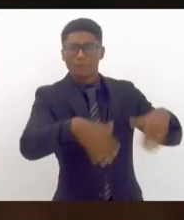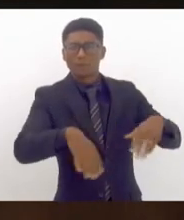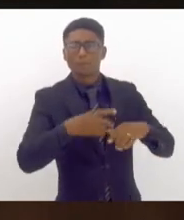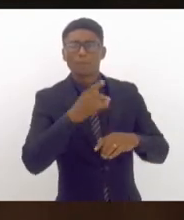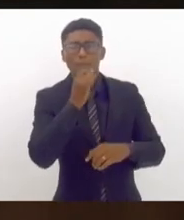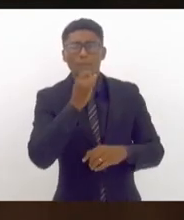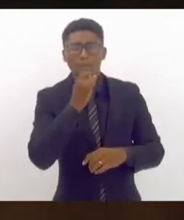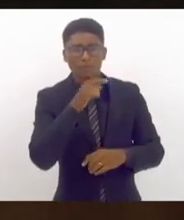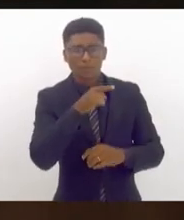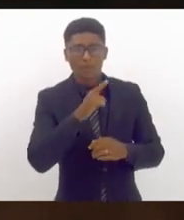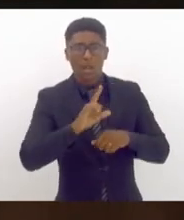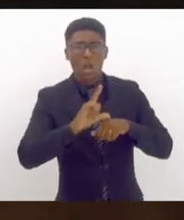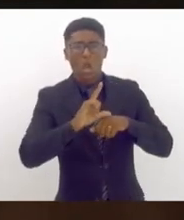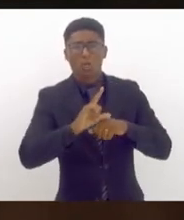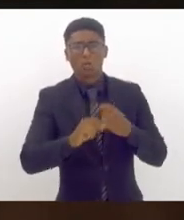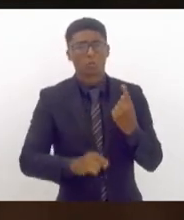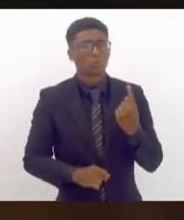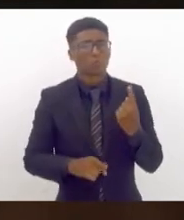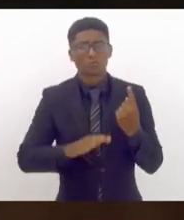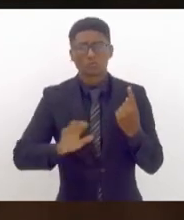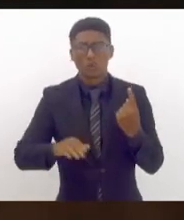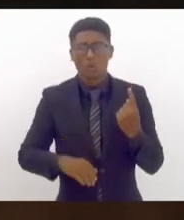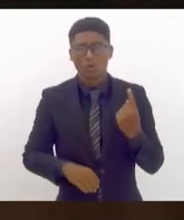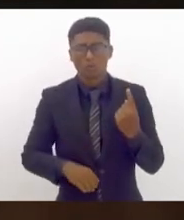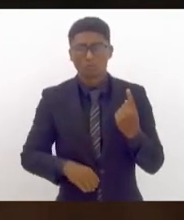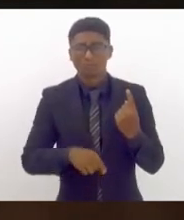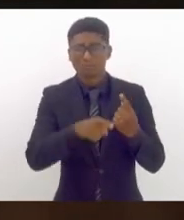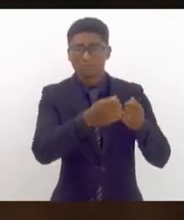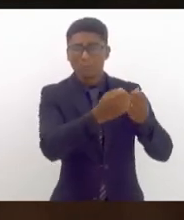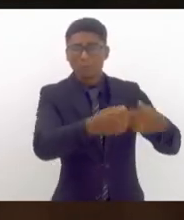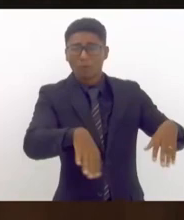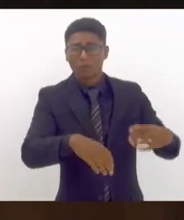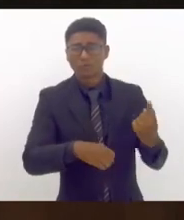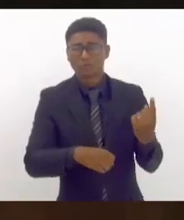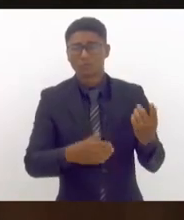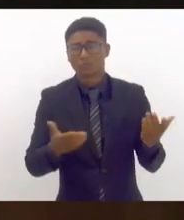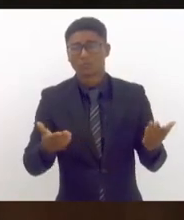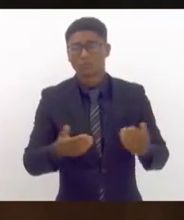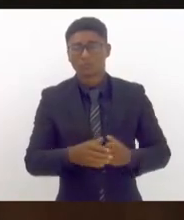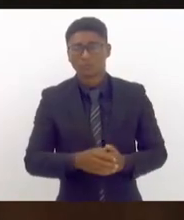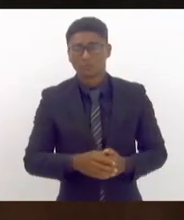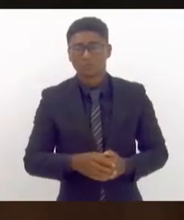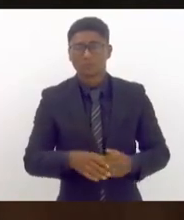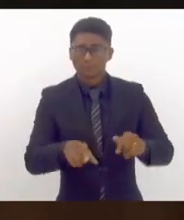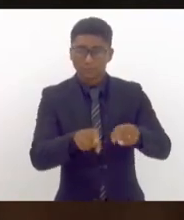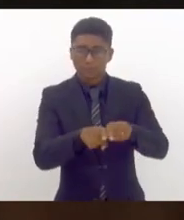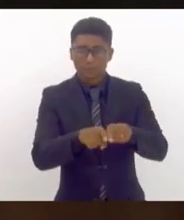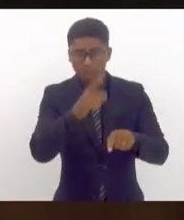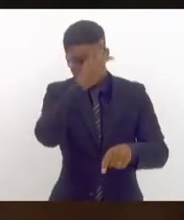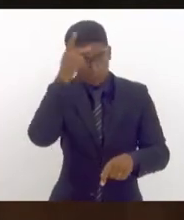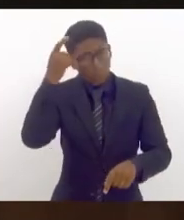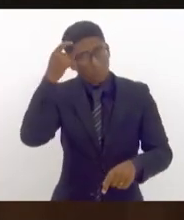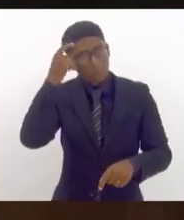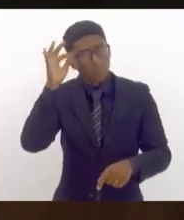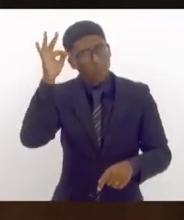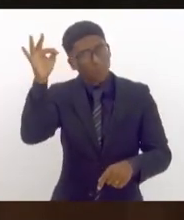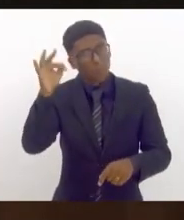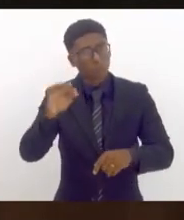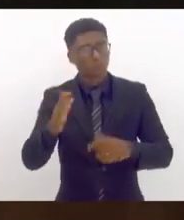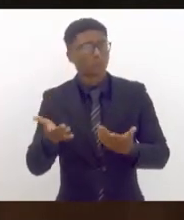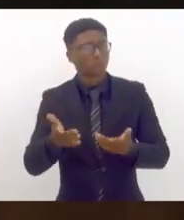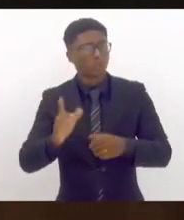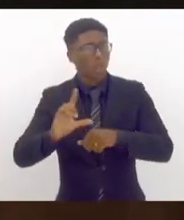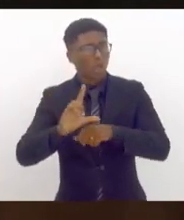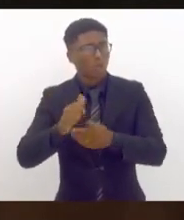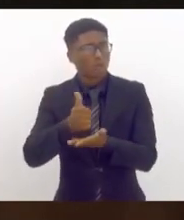lojinha. A gente está prejudicando, inclusive, aqueles que queiram, porventura, pensar em abrir uma loja, lembrando que